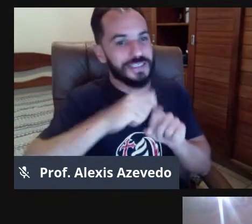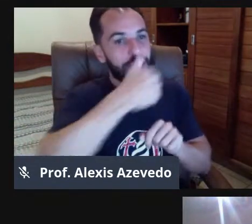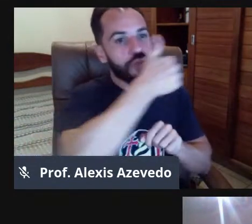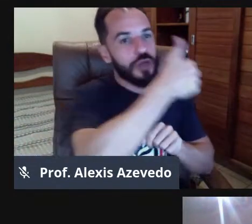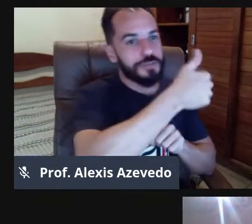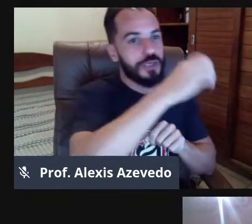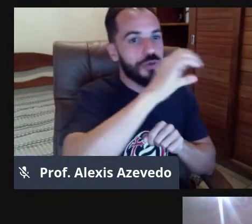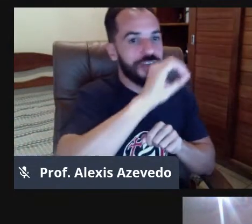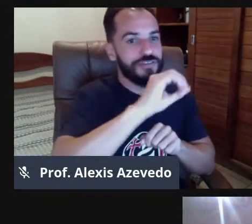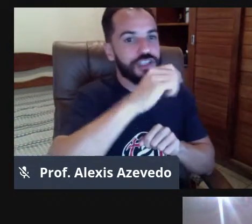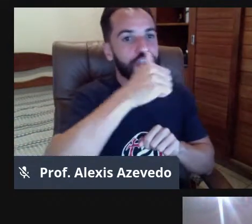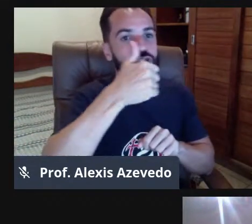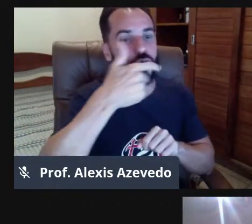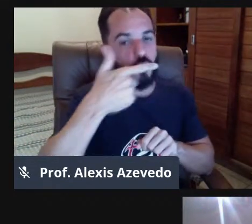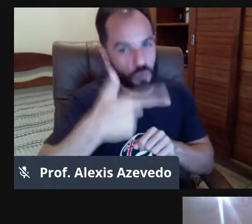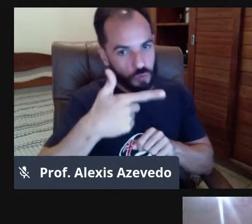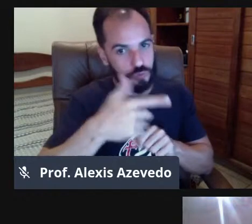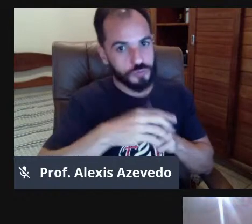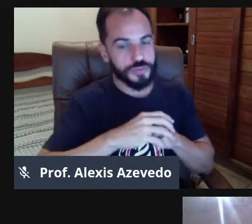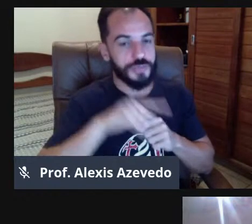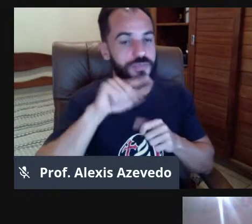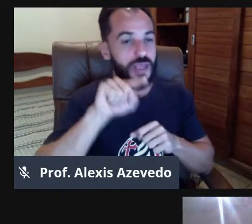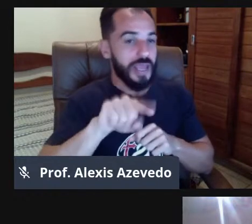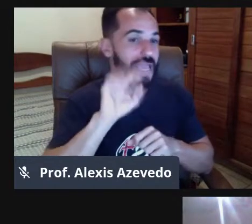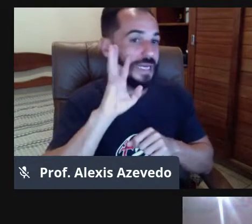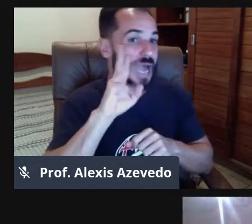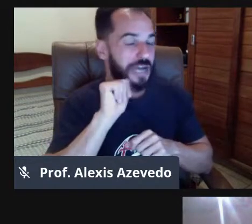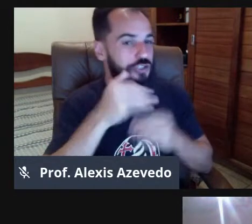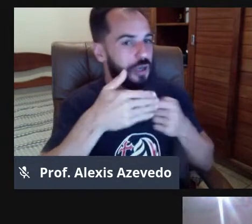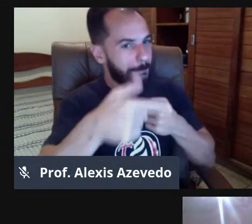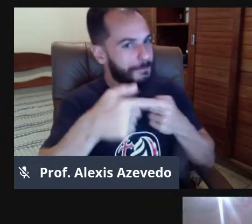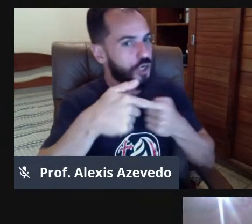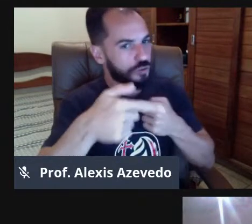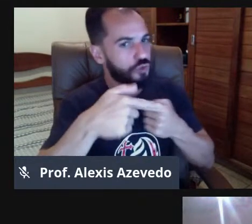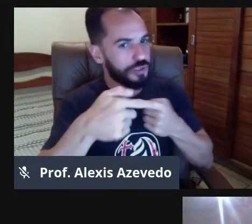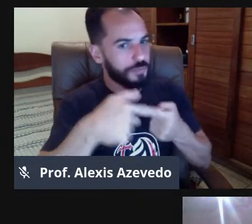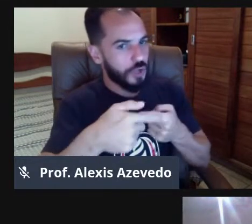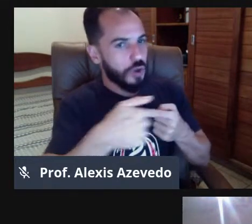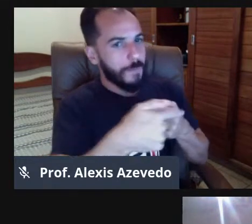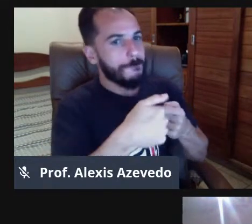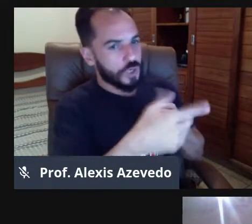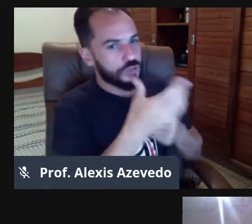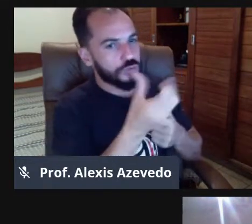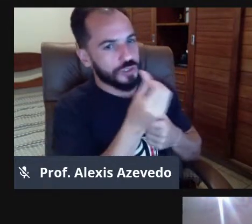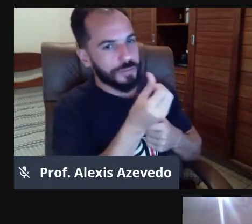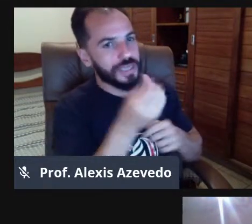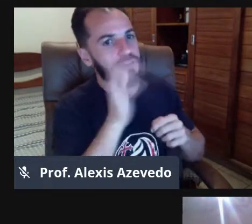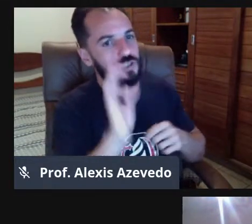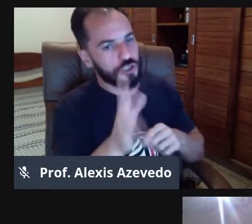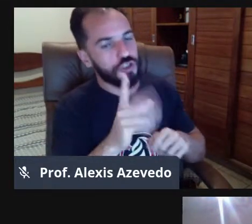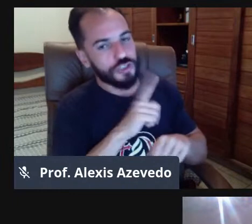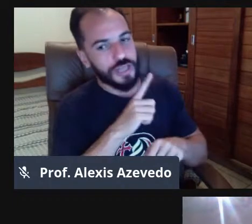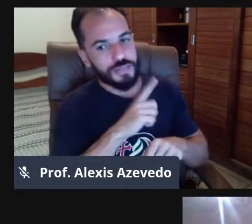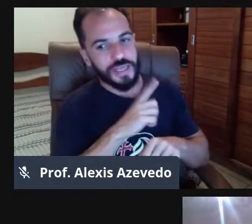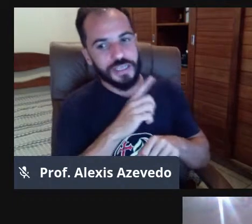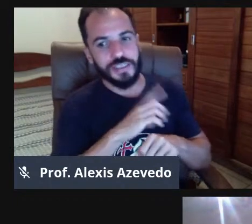E espero que nesse próximo semestre o curso de bacharelado também já tenha